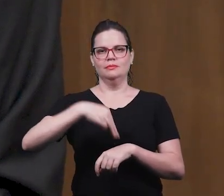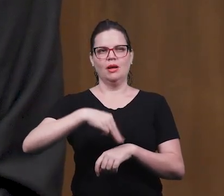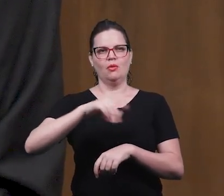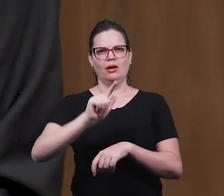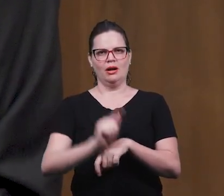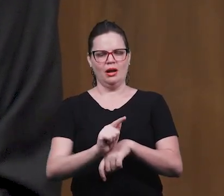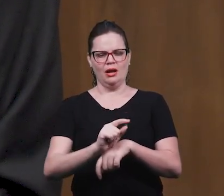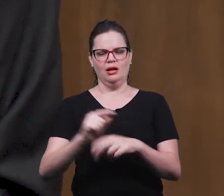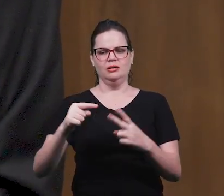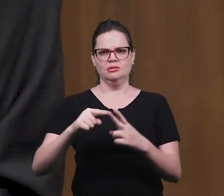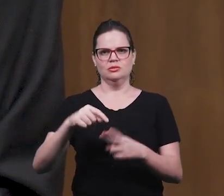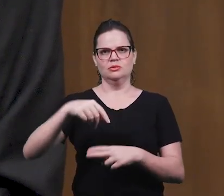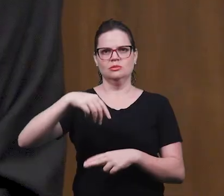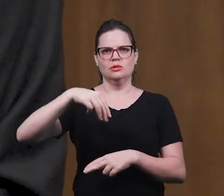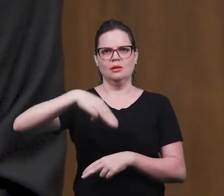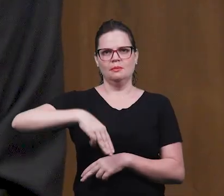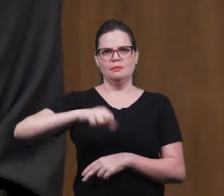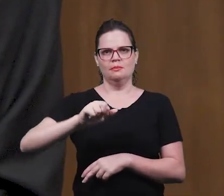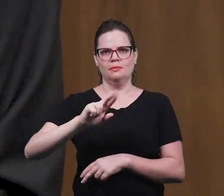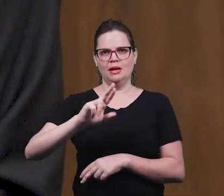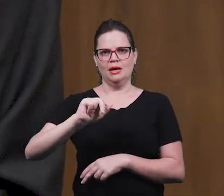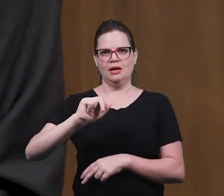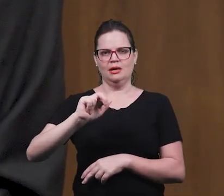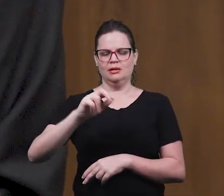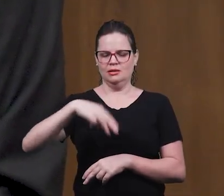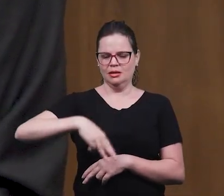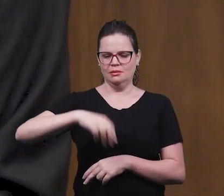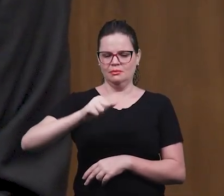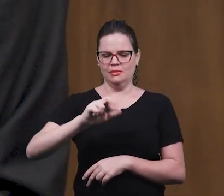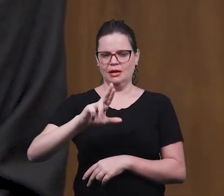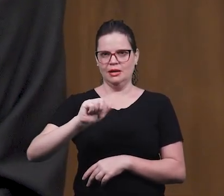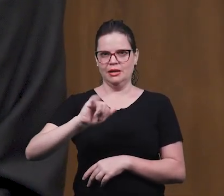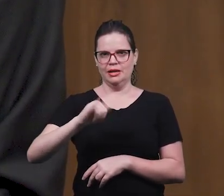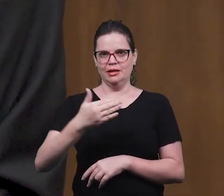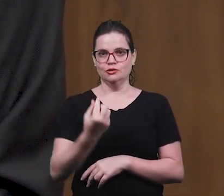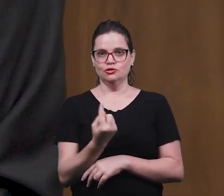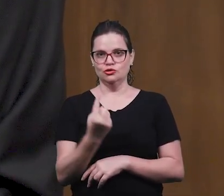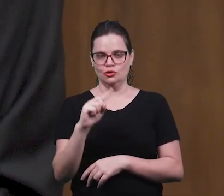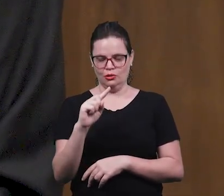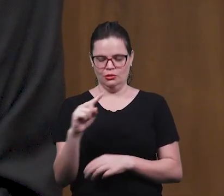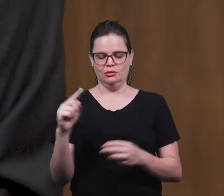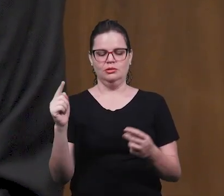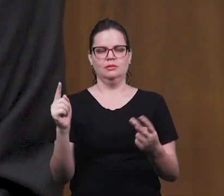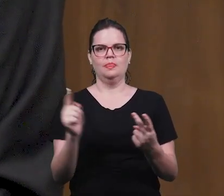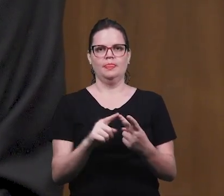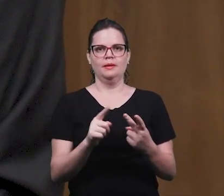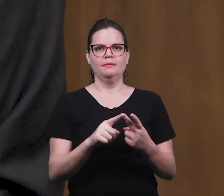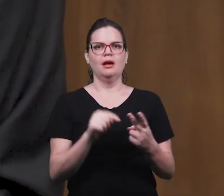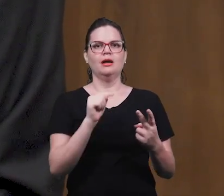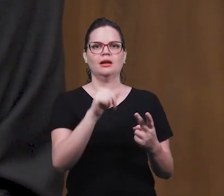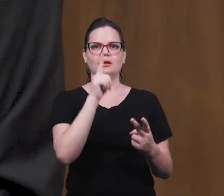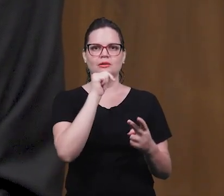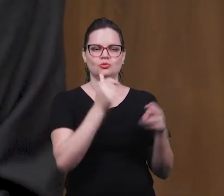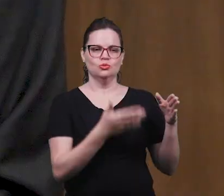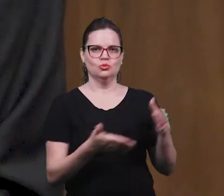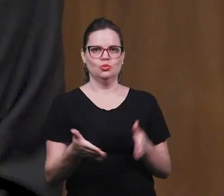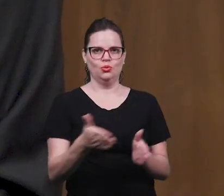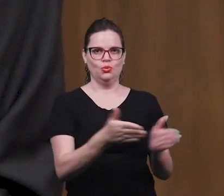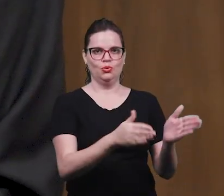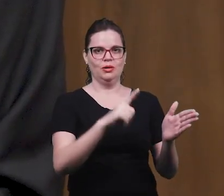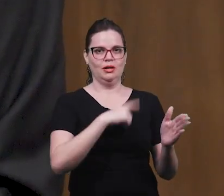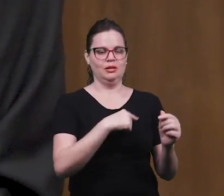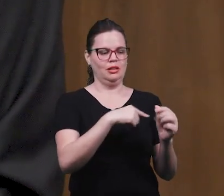Amazonas desemboca, né? Ele abraça a Ilha do Marajó, e chega no Oceano Atlântico. Então, lá nós temos